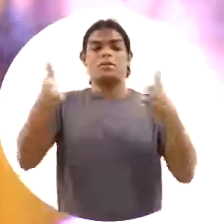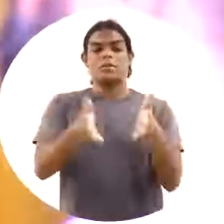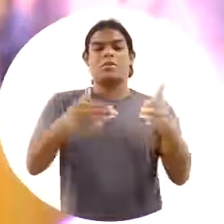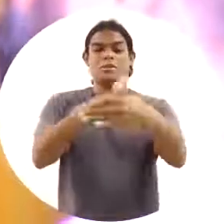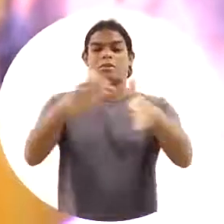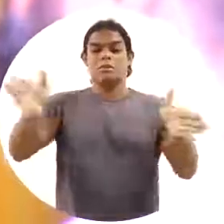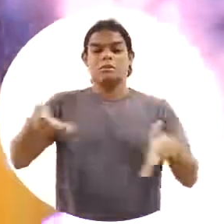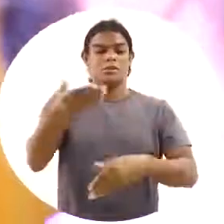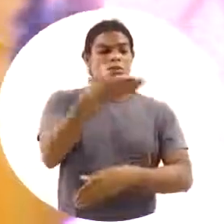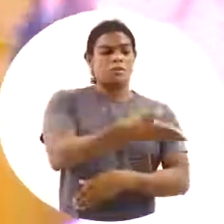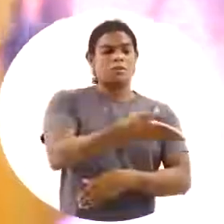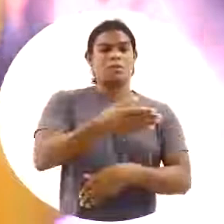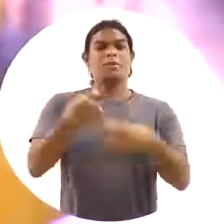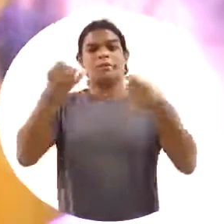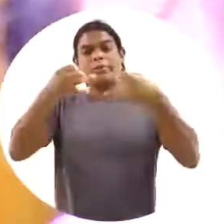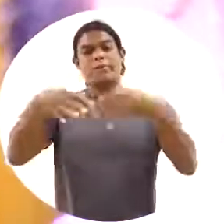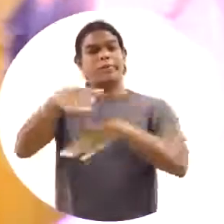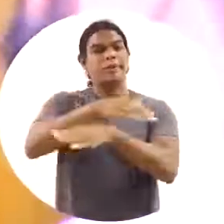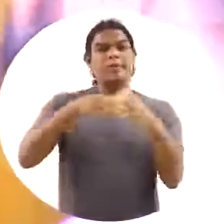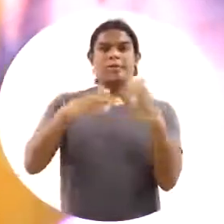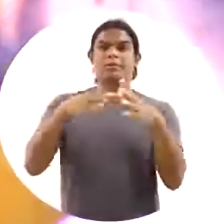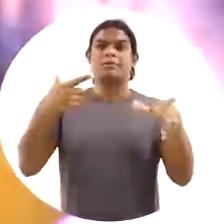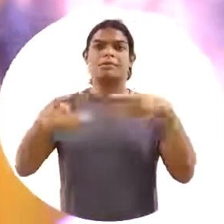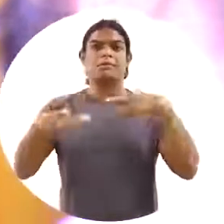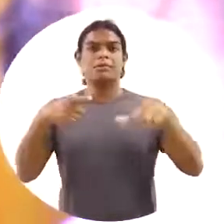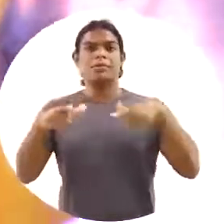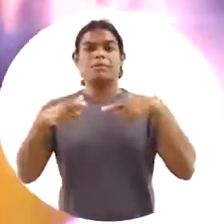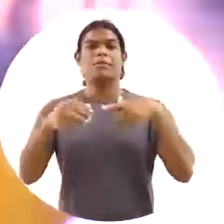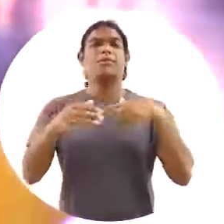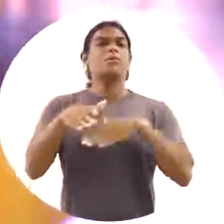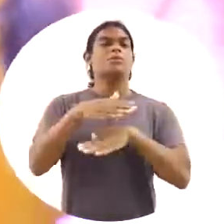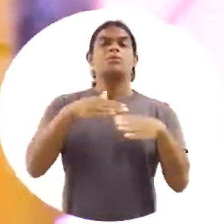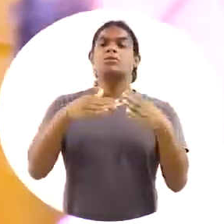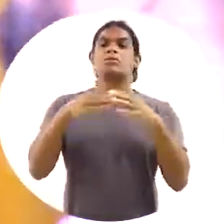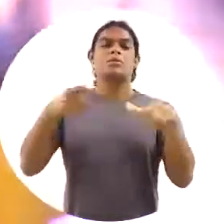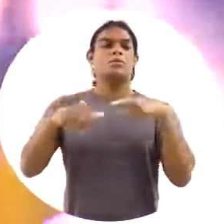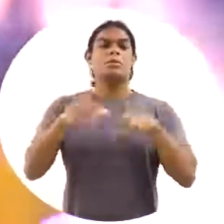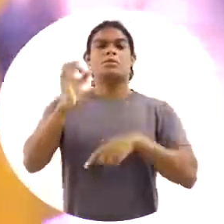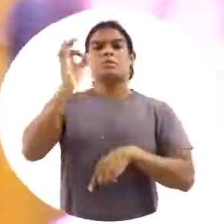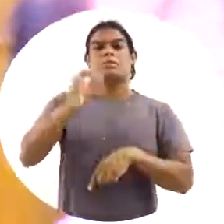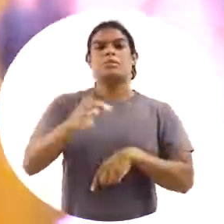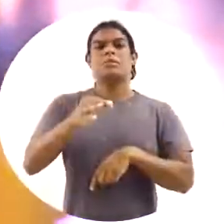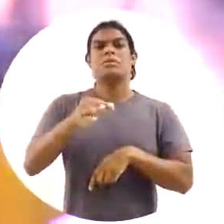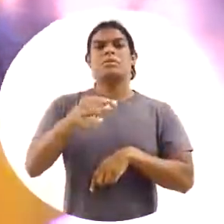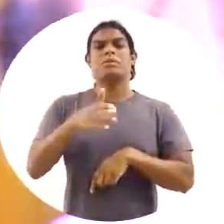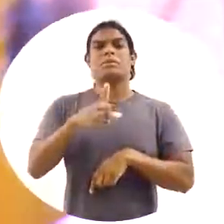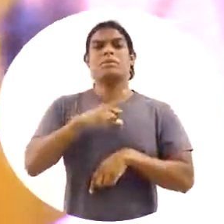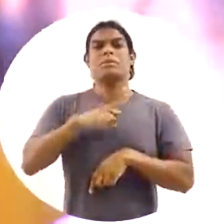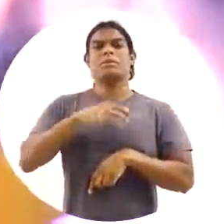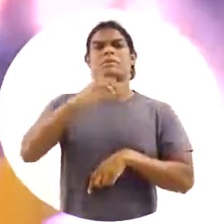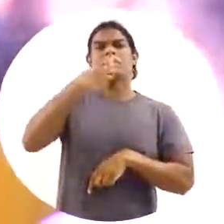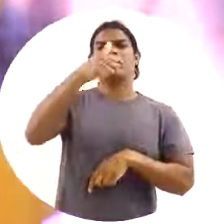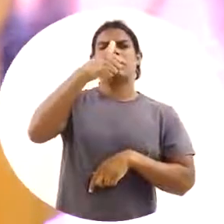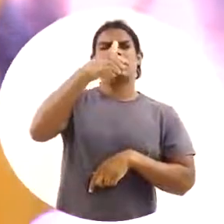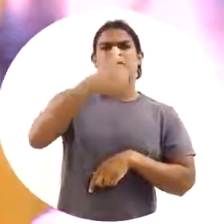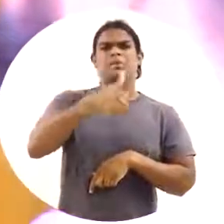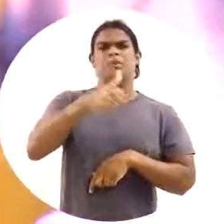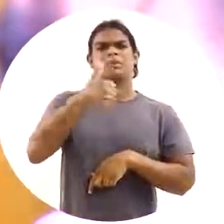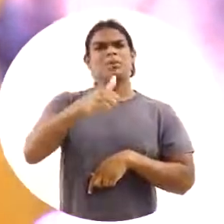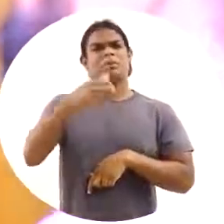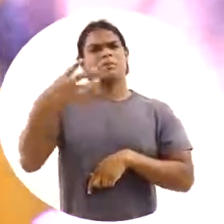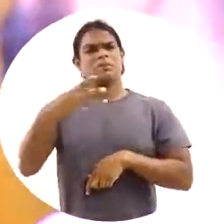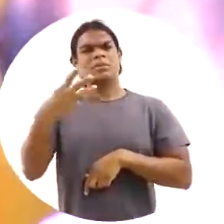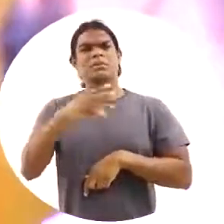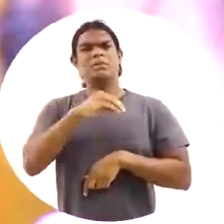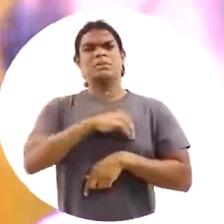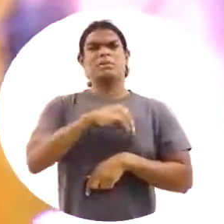aqui, todos os trabalhadores são sindicalizados, recebem 13º, plano de saúde, tá aqui. Compre tijolo de fulano, que esse